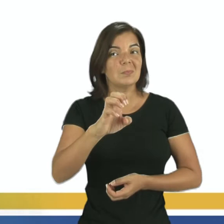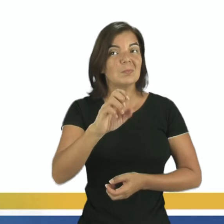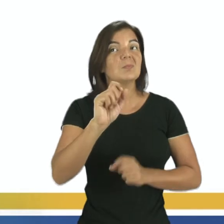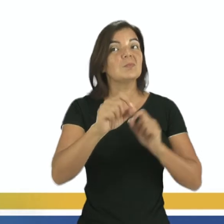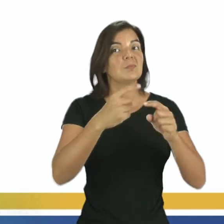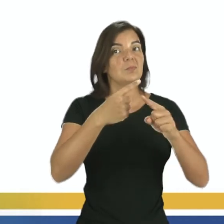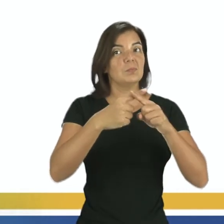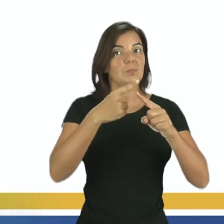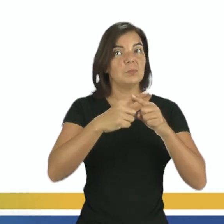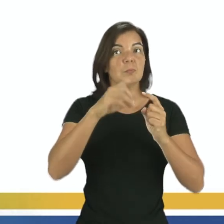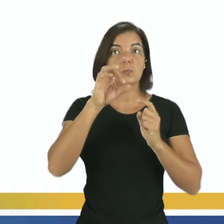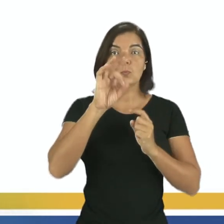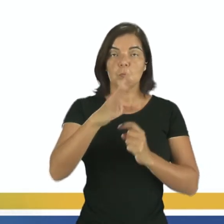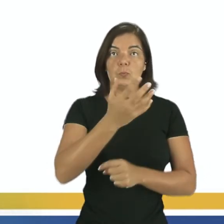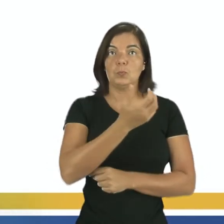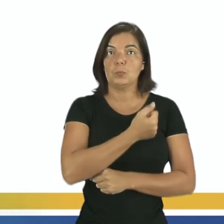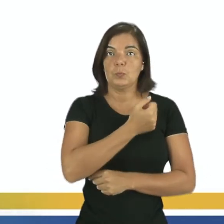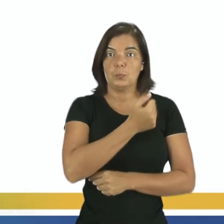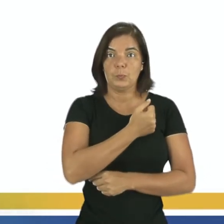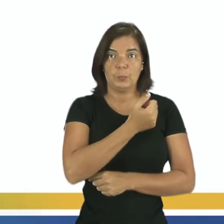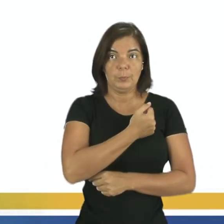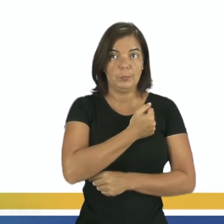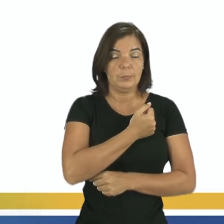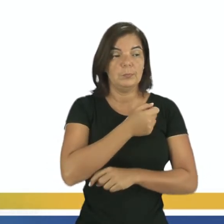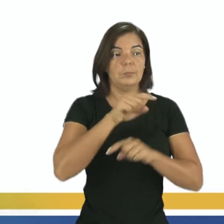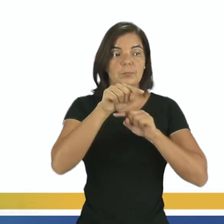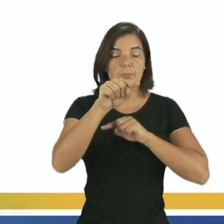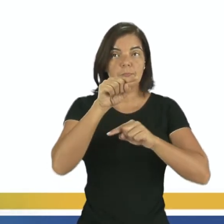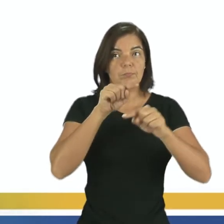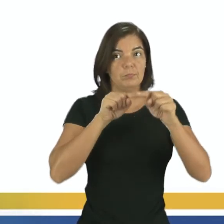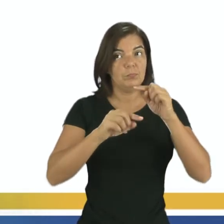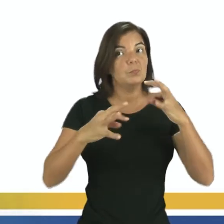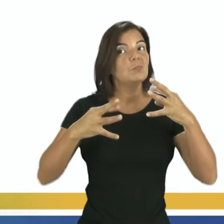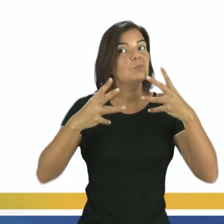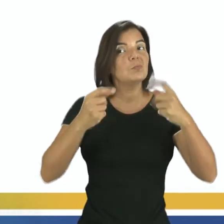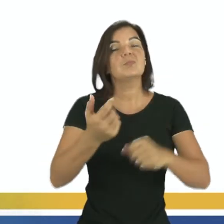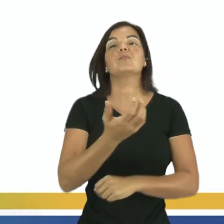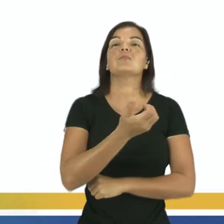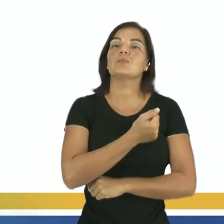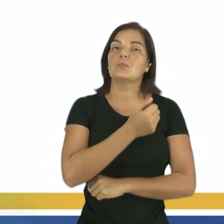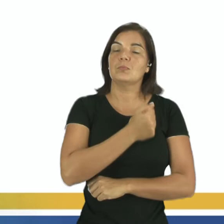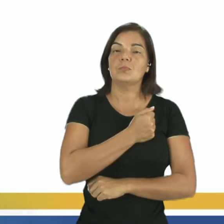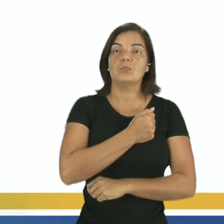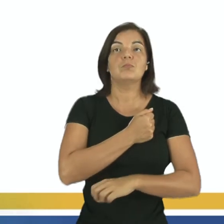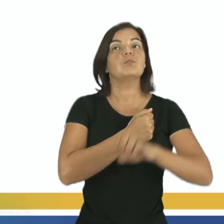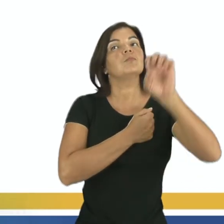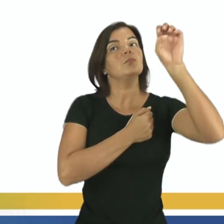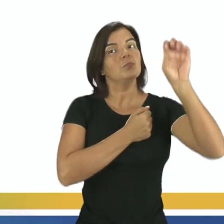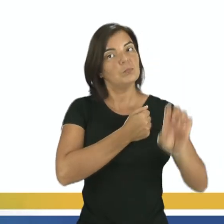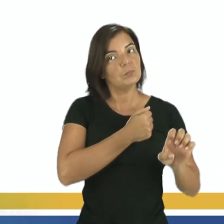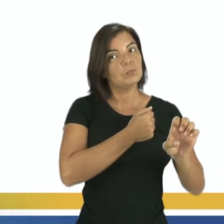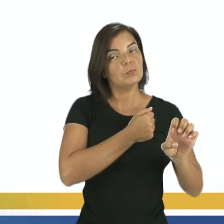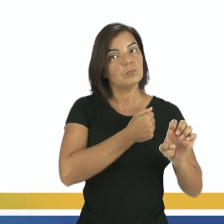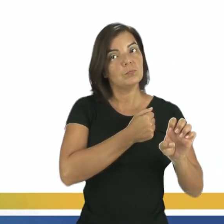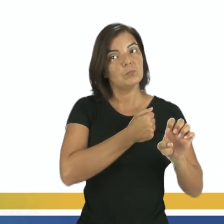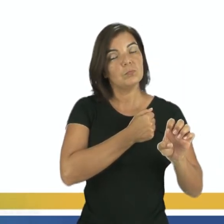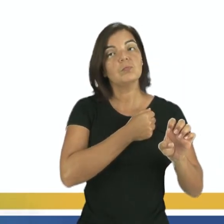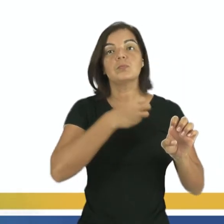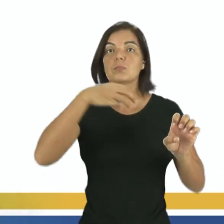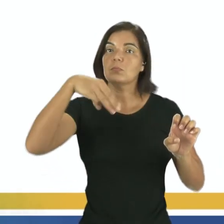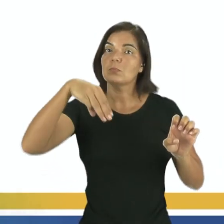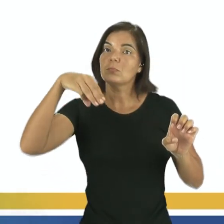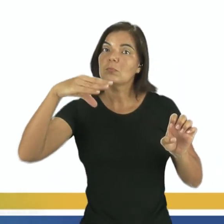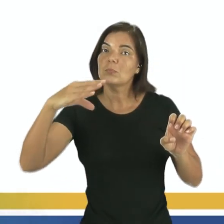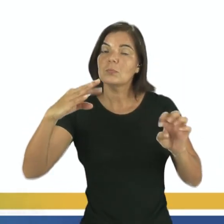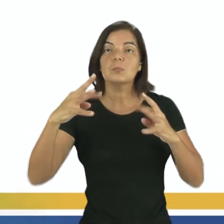devo multiplicar somente os números primos que dividem todos os números do lado esquerdo, enquanto que para o MMC